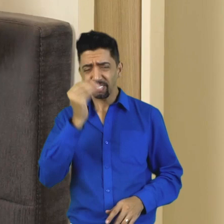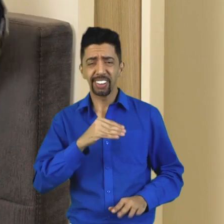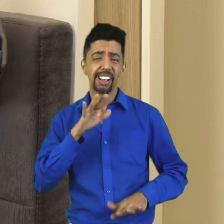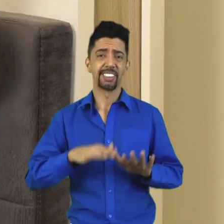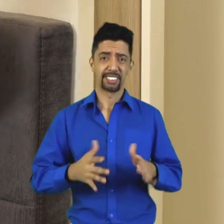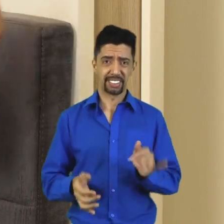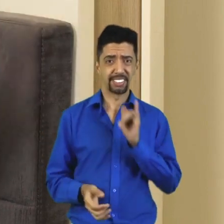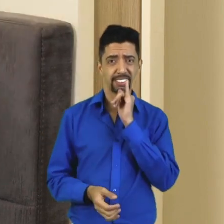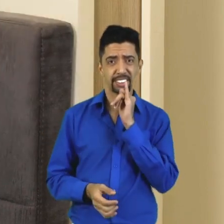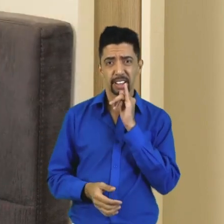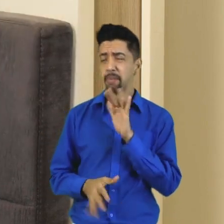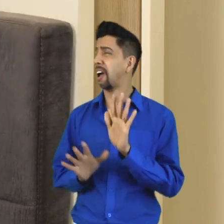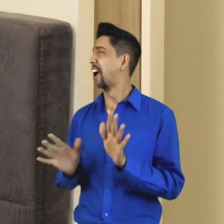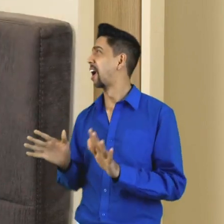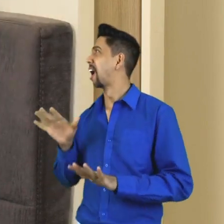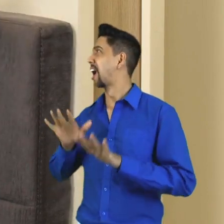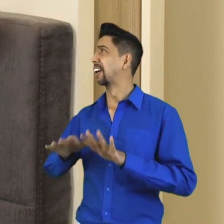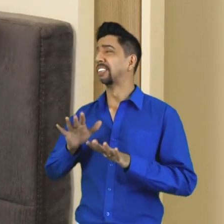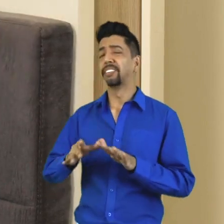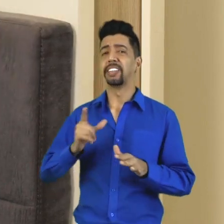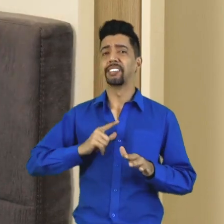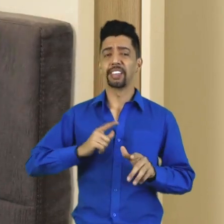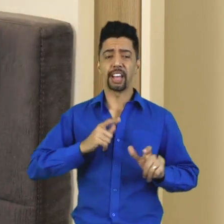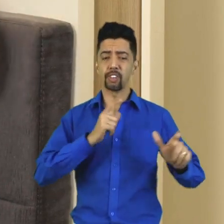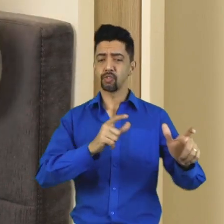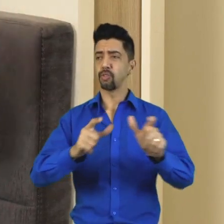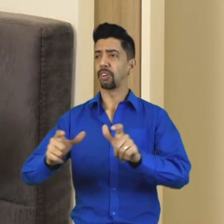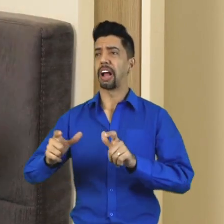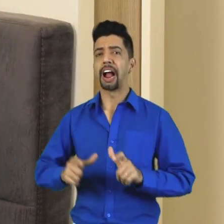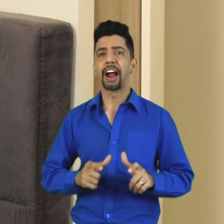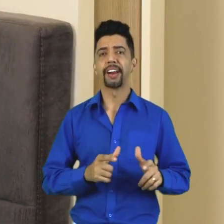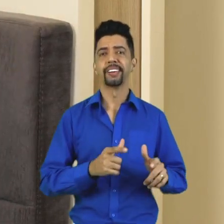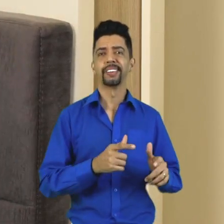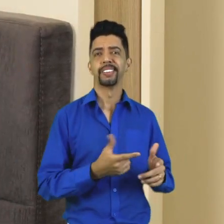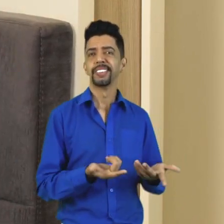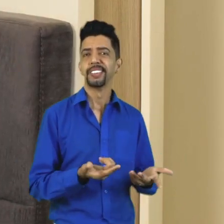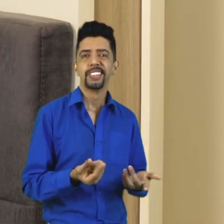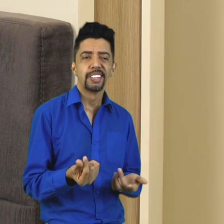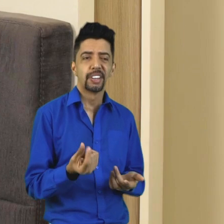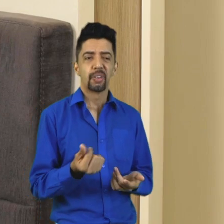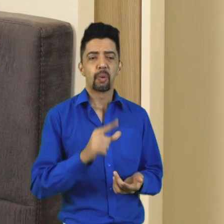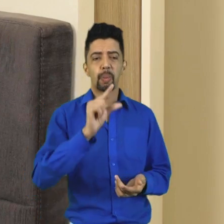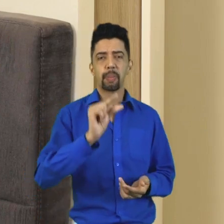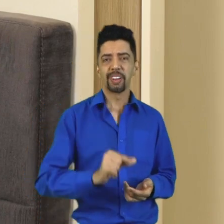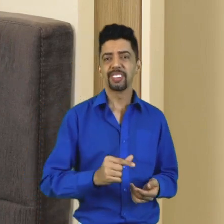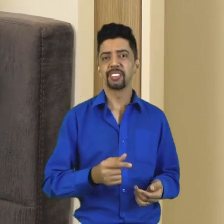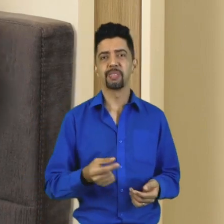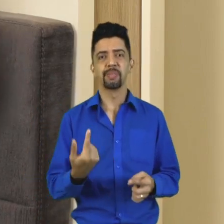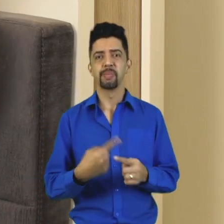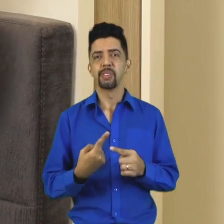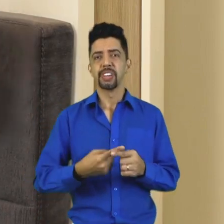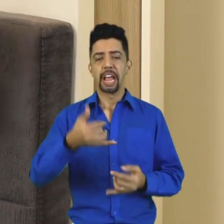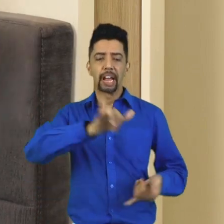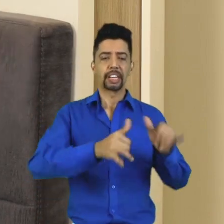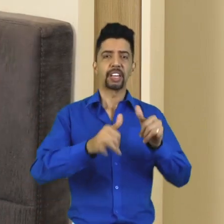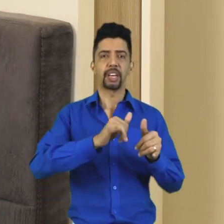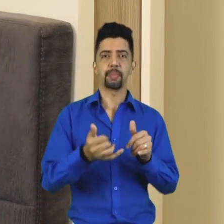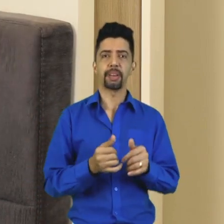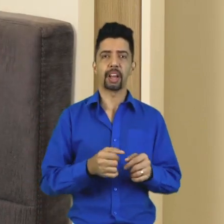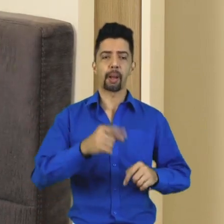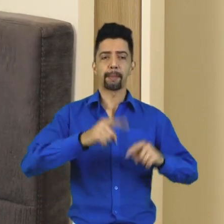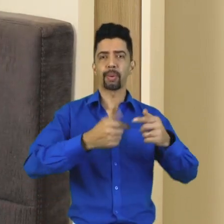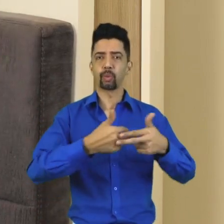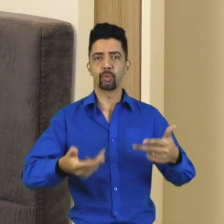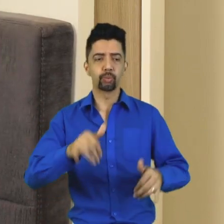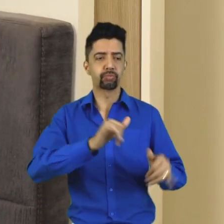está sendo produzido num lugar onde nem agrotóxico tem, é tudo natural, então não tem preço de produtos, né,